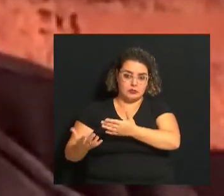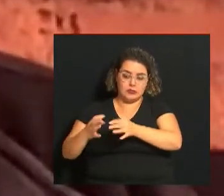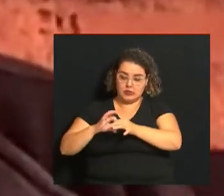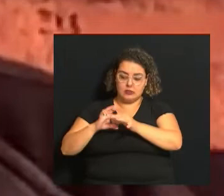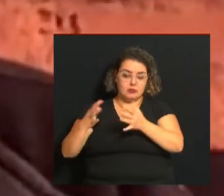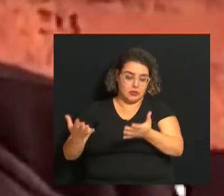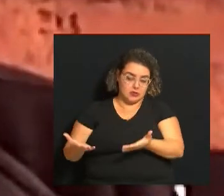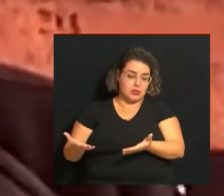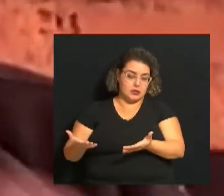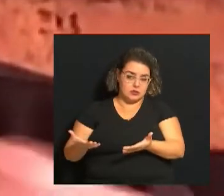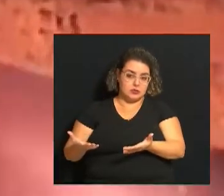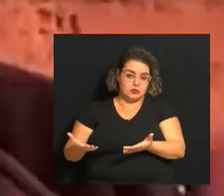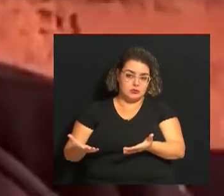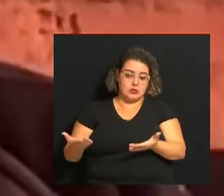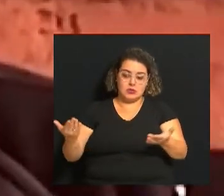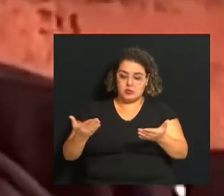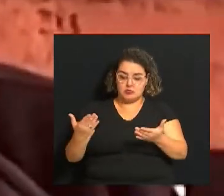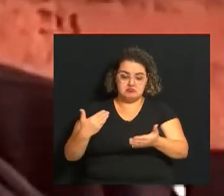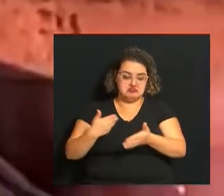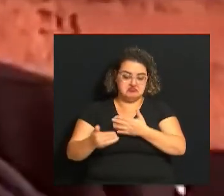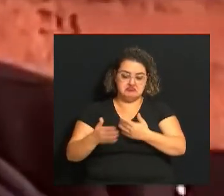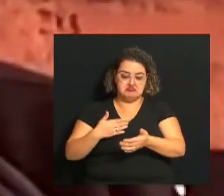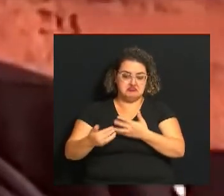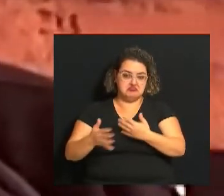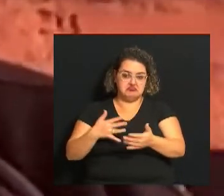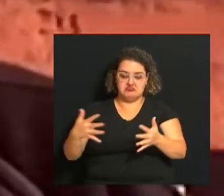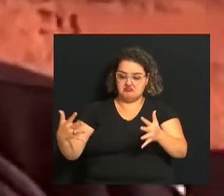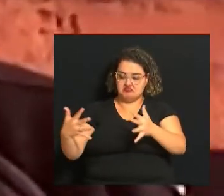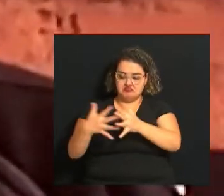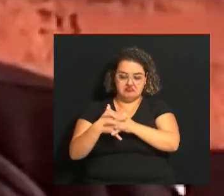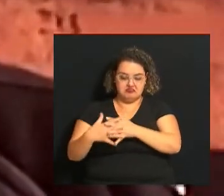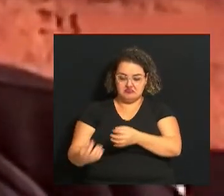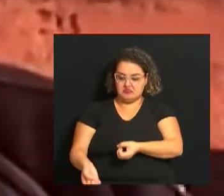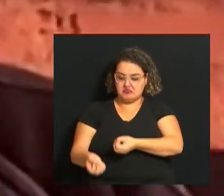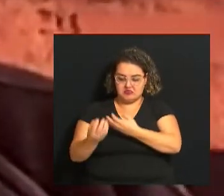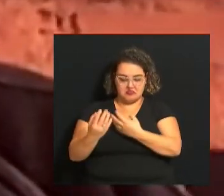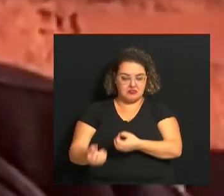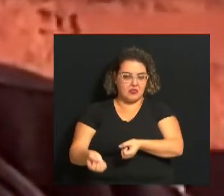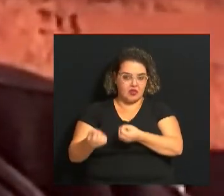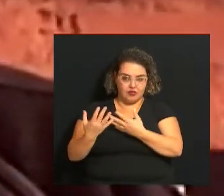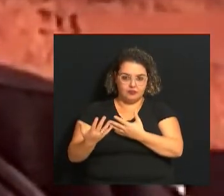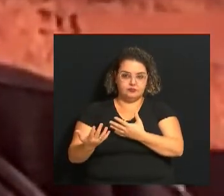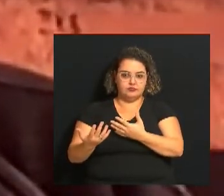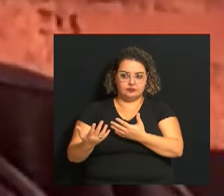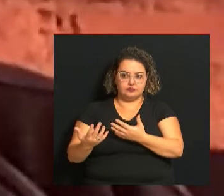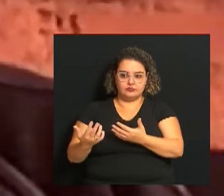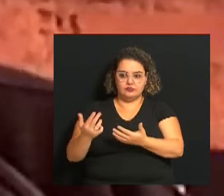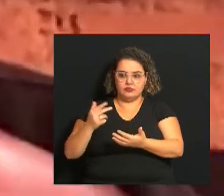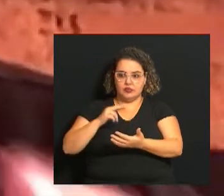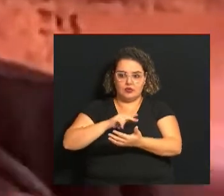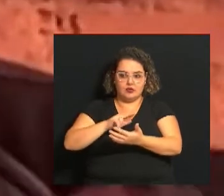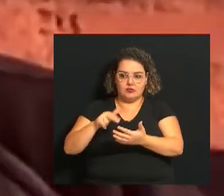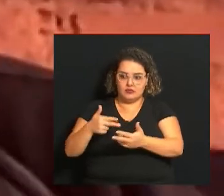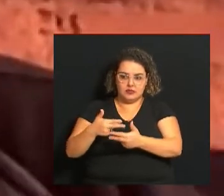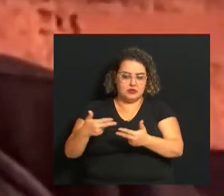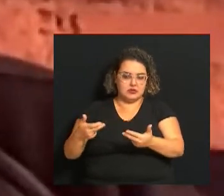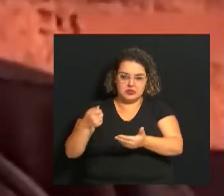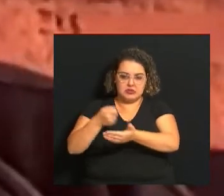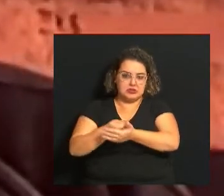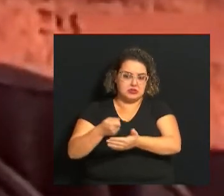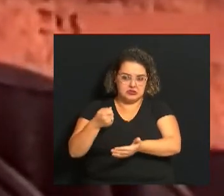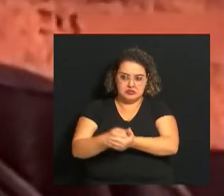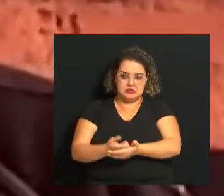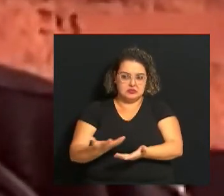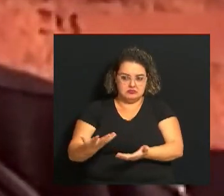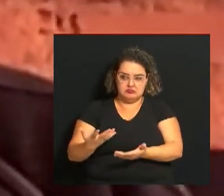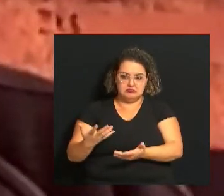mas hoje é utilizada com confusão de informação, com uma espécie de pressão ou patrulhamento